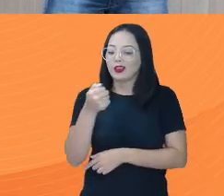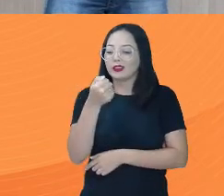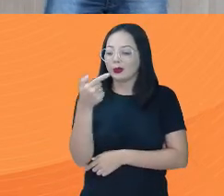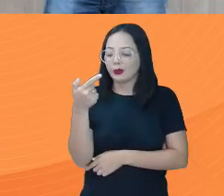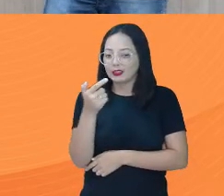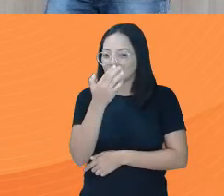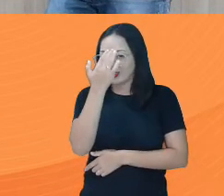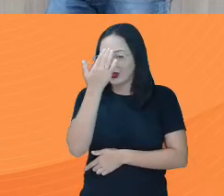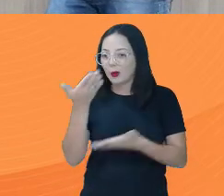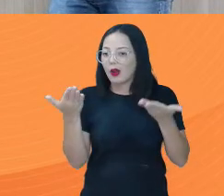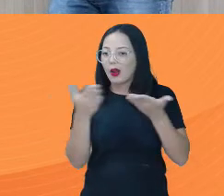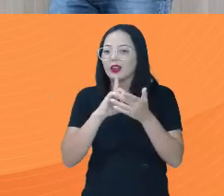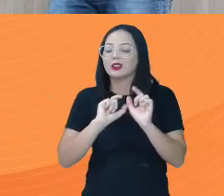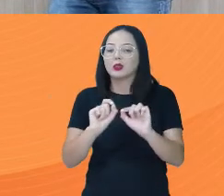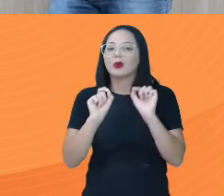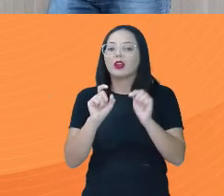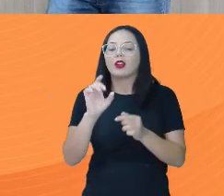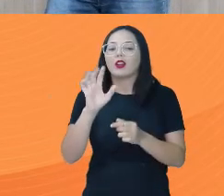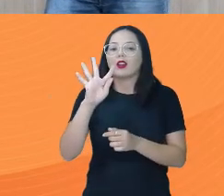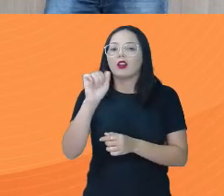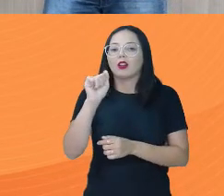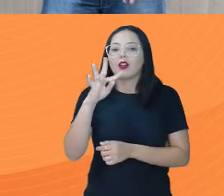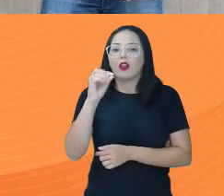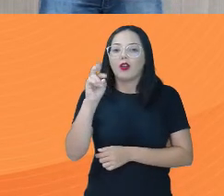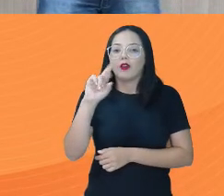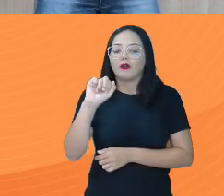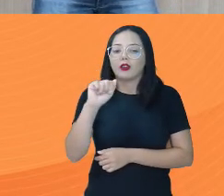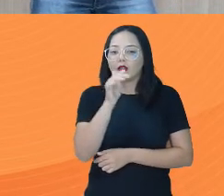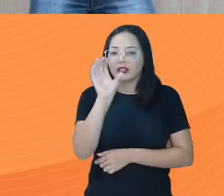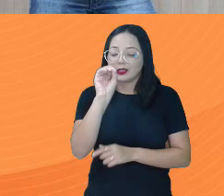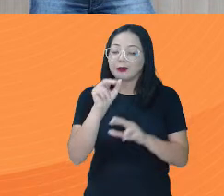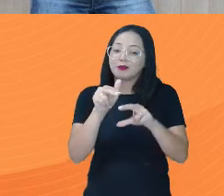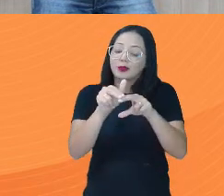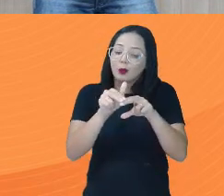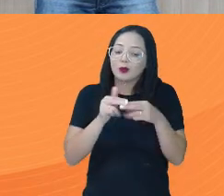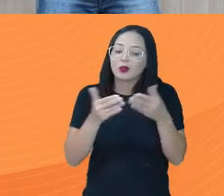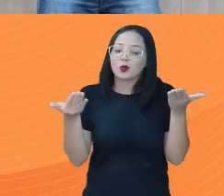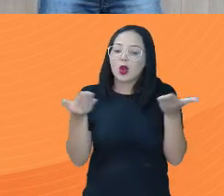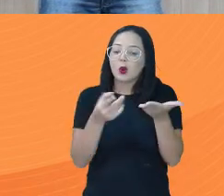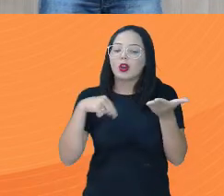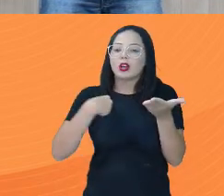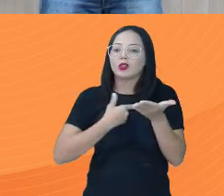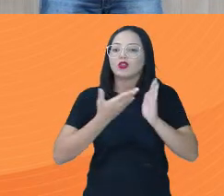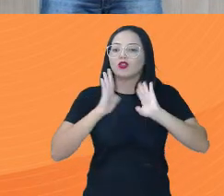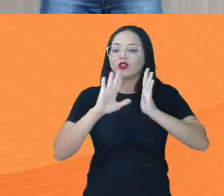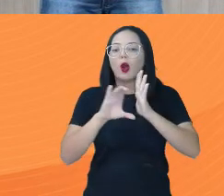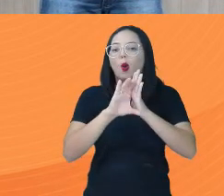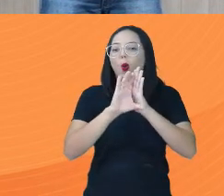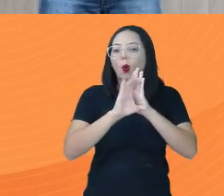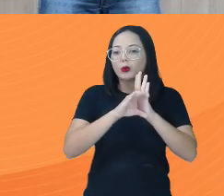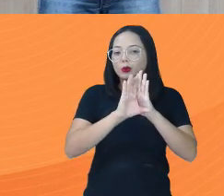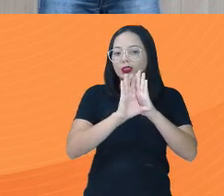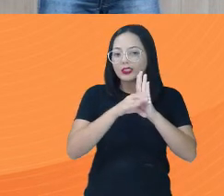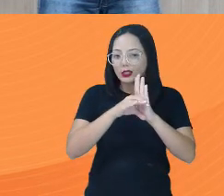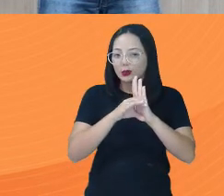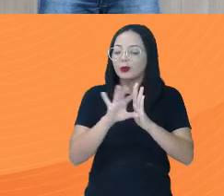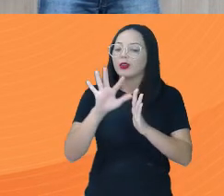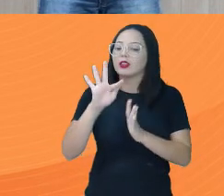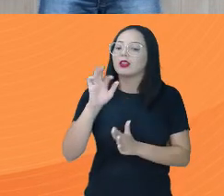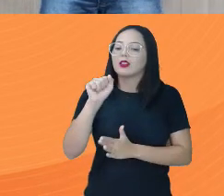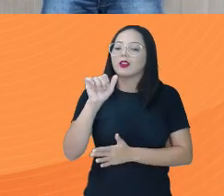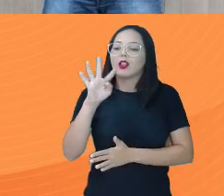12, eu tenho aí uma fatoração. Então, com isso, a gente chega aí à definição de